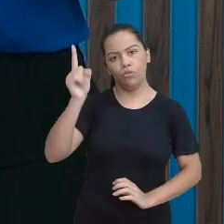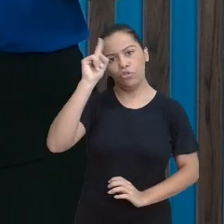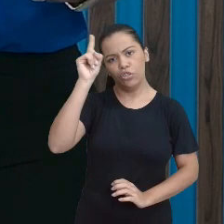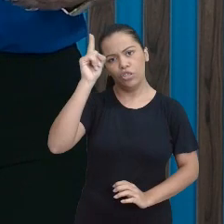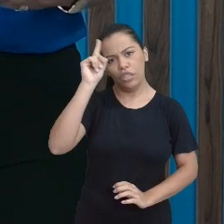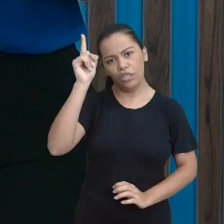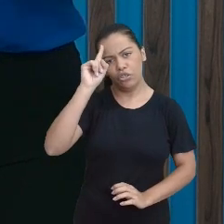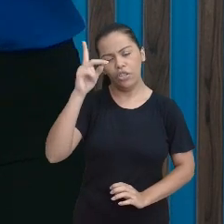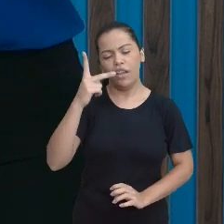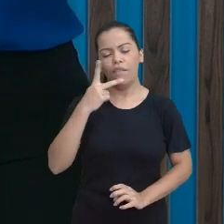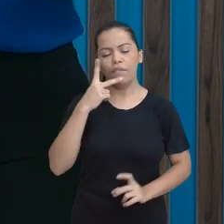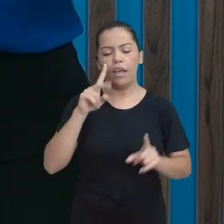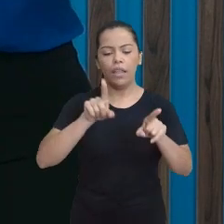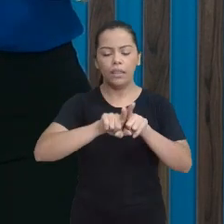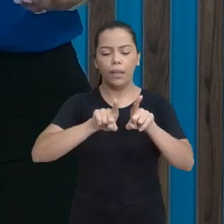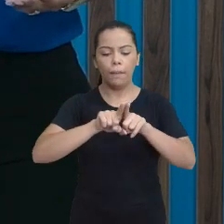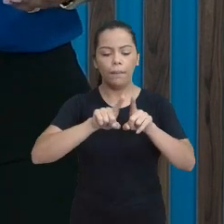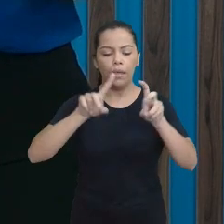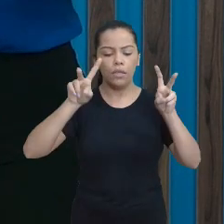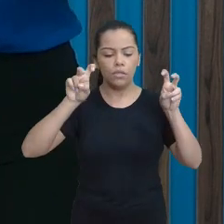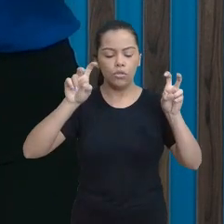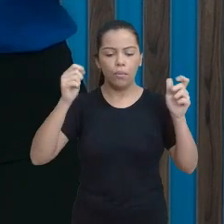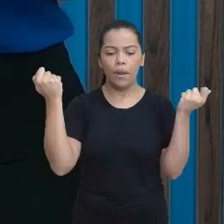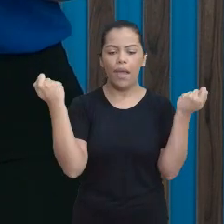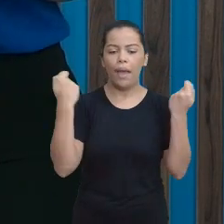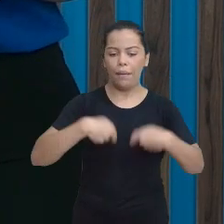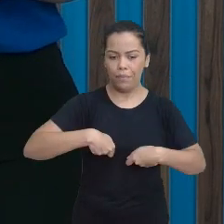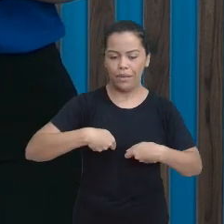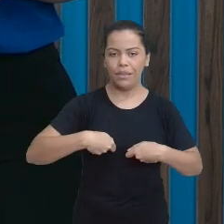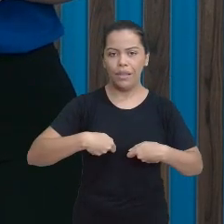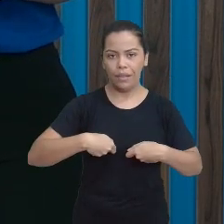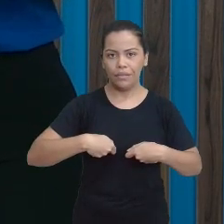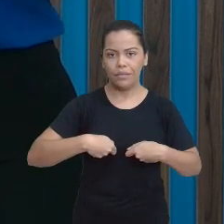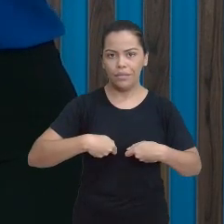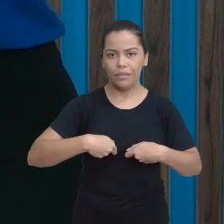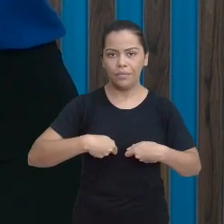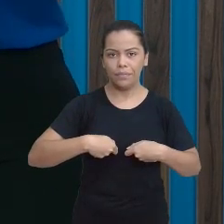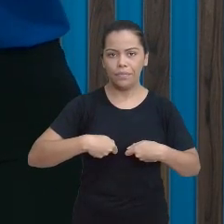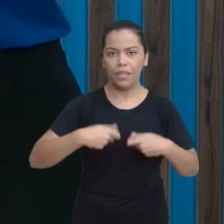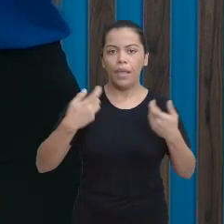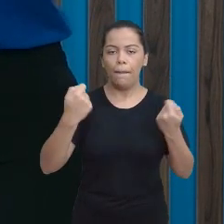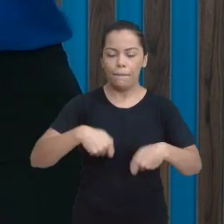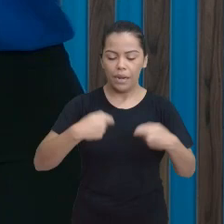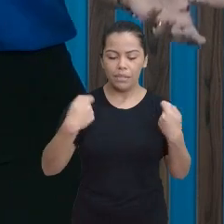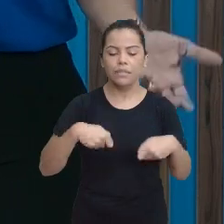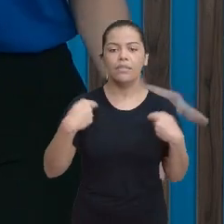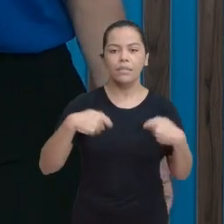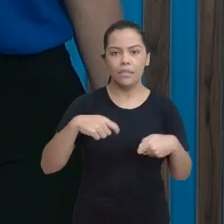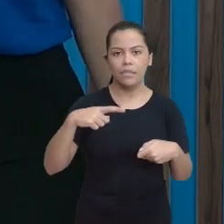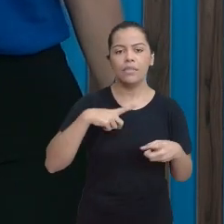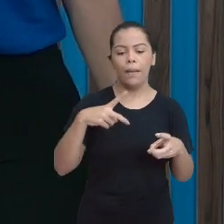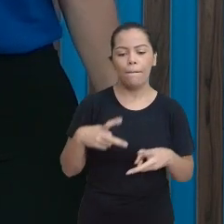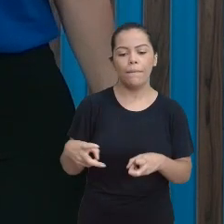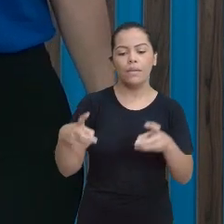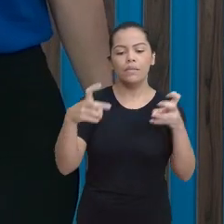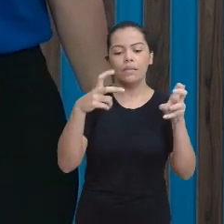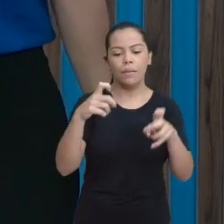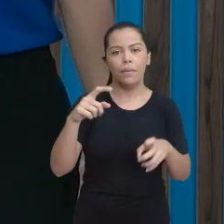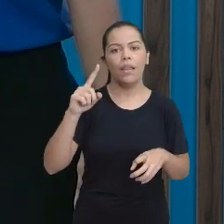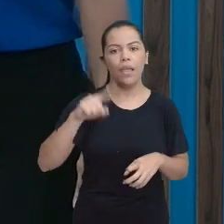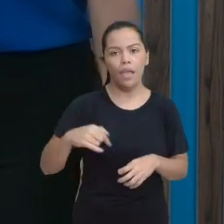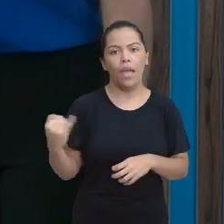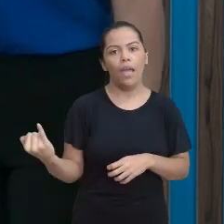Essas habilidades, para serem desenvolvidas, precisam ser percebidas. E essa é uma demanda de todos nós.